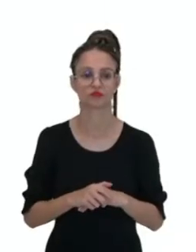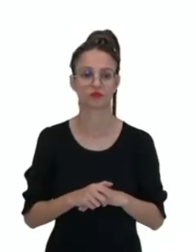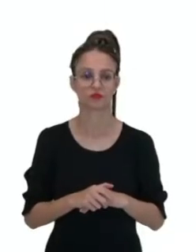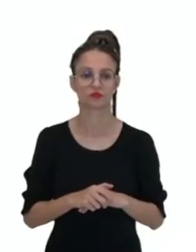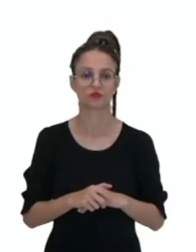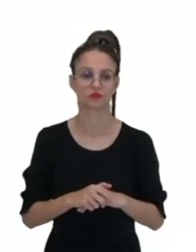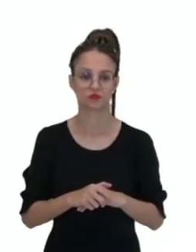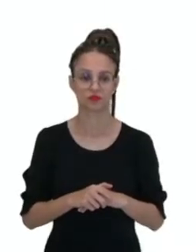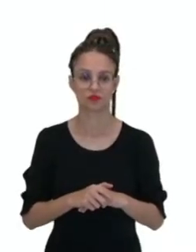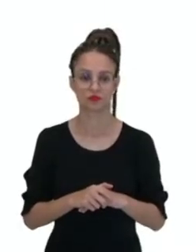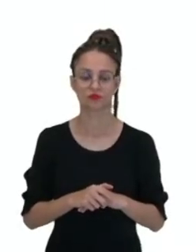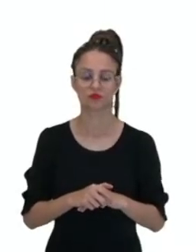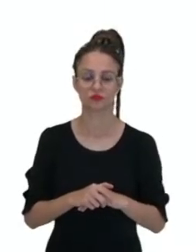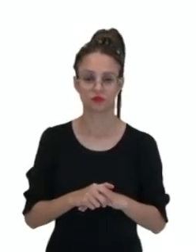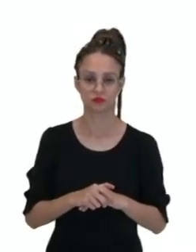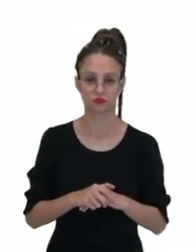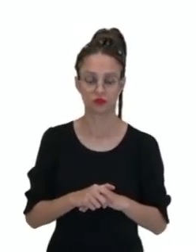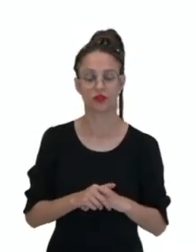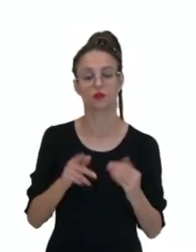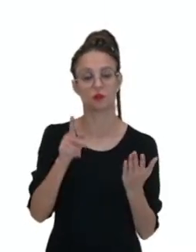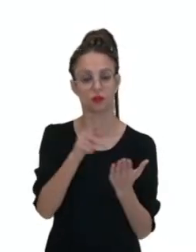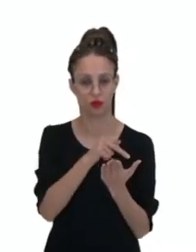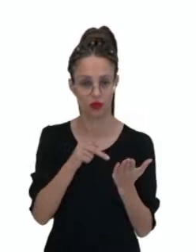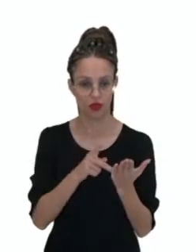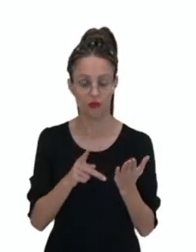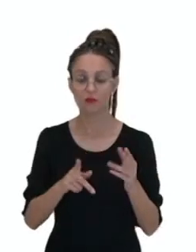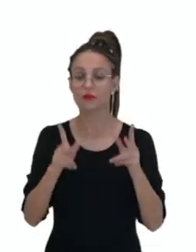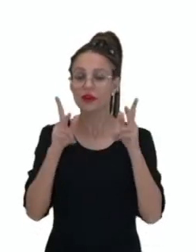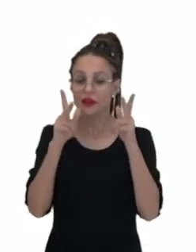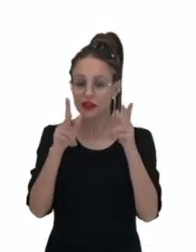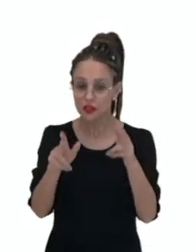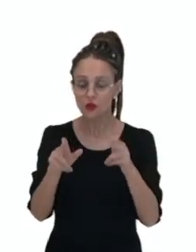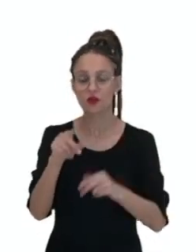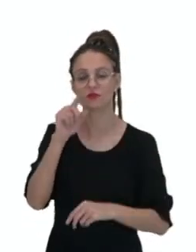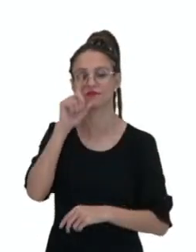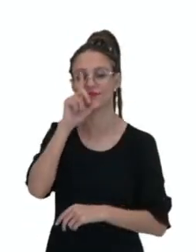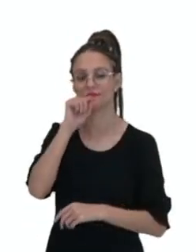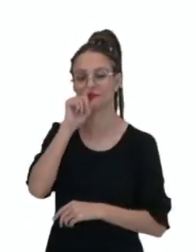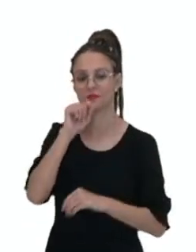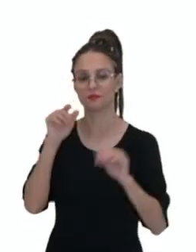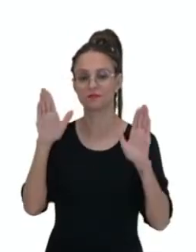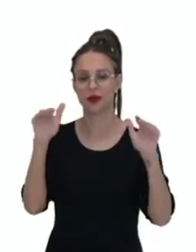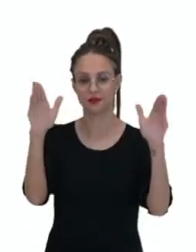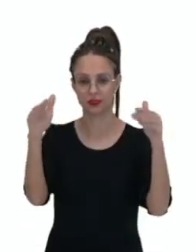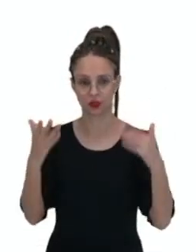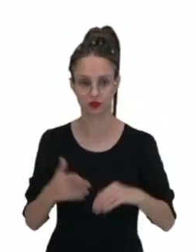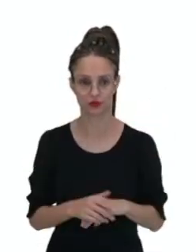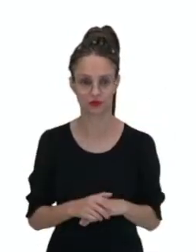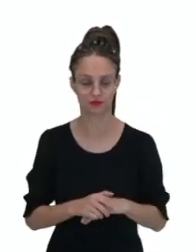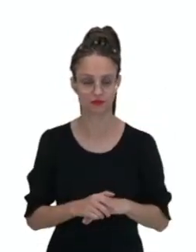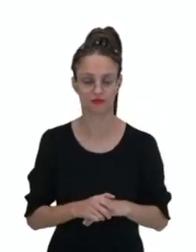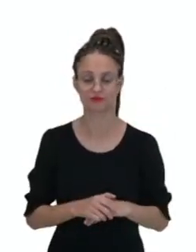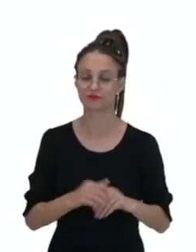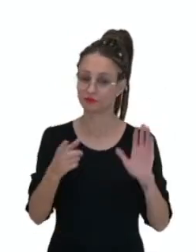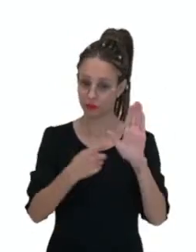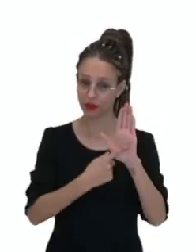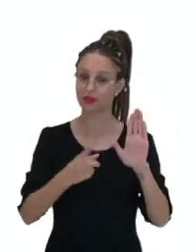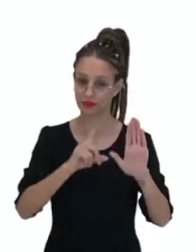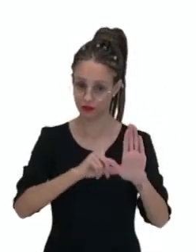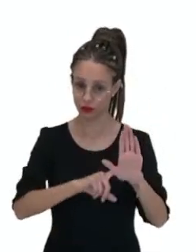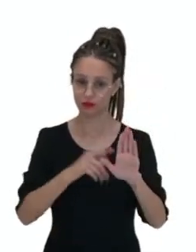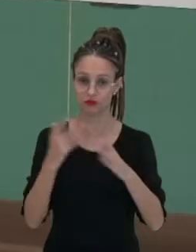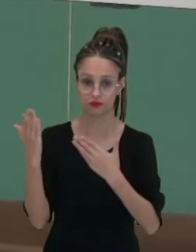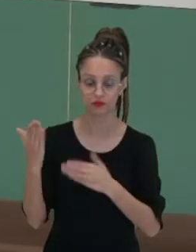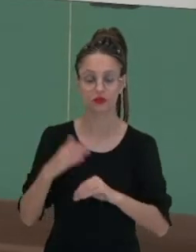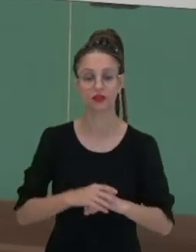poema diz, os poemas são pássaros. Eu já tenho aqui a metáfora.